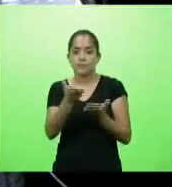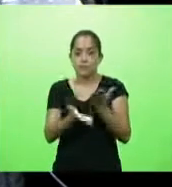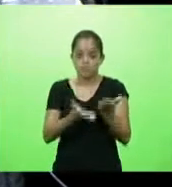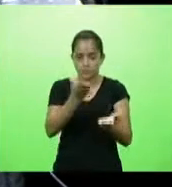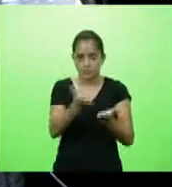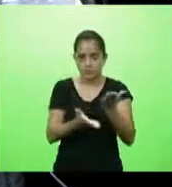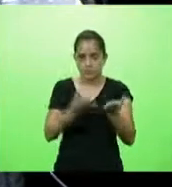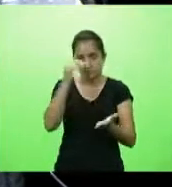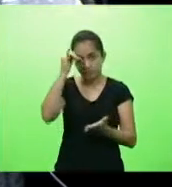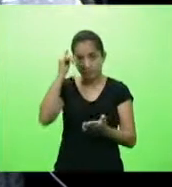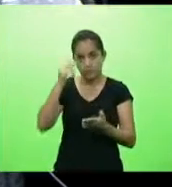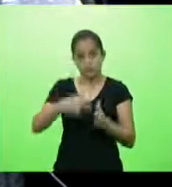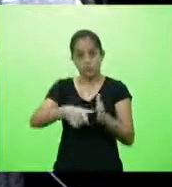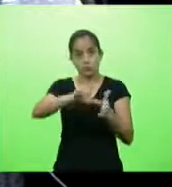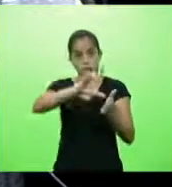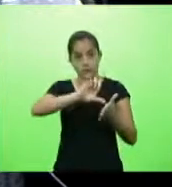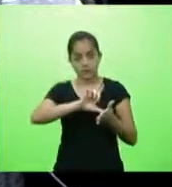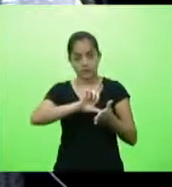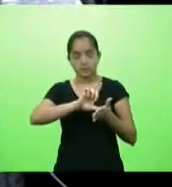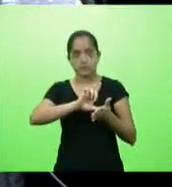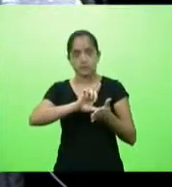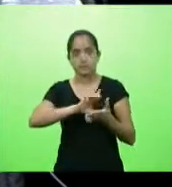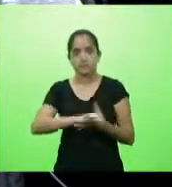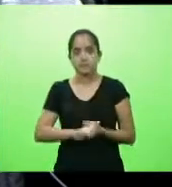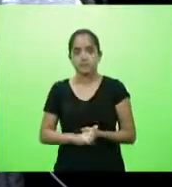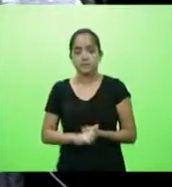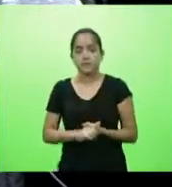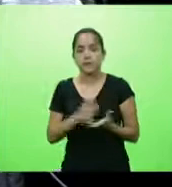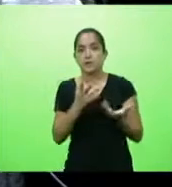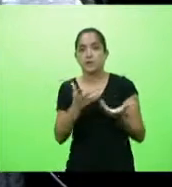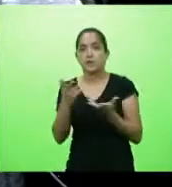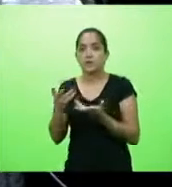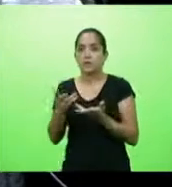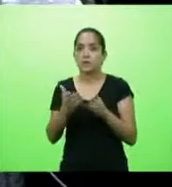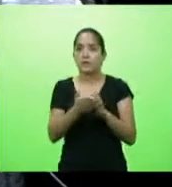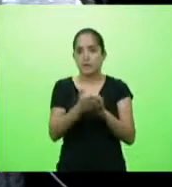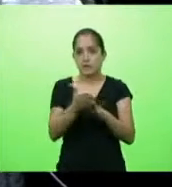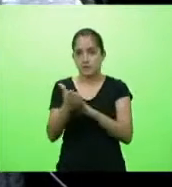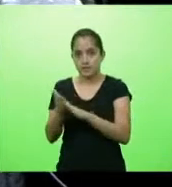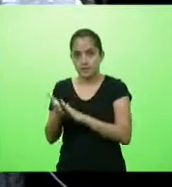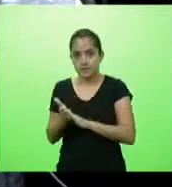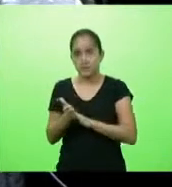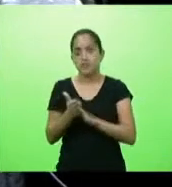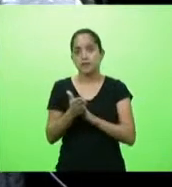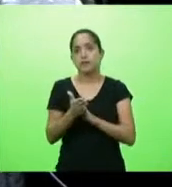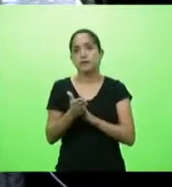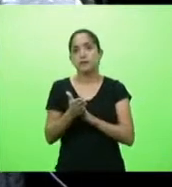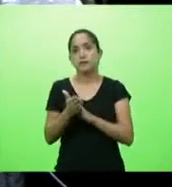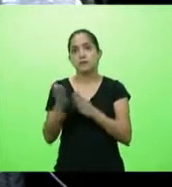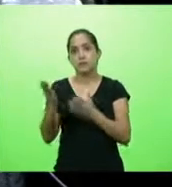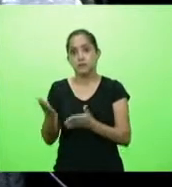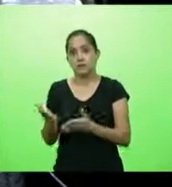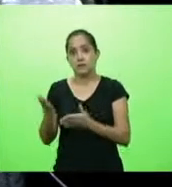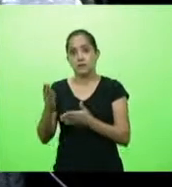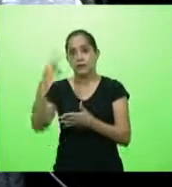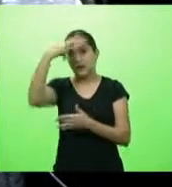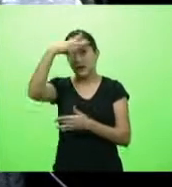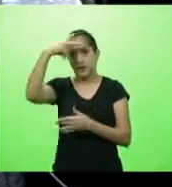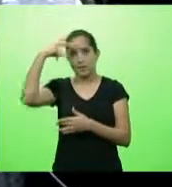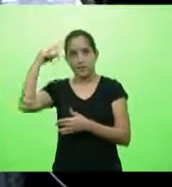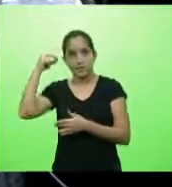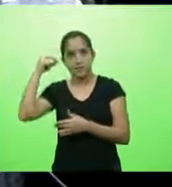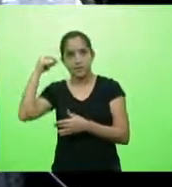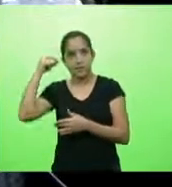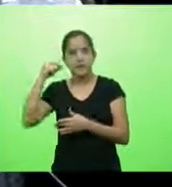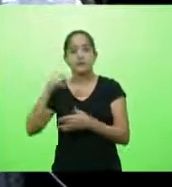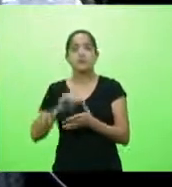precoce. Então, eu quero parabenizar a prefeita de Rancho Queimado,